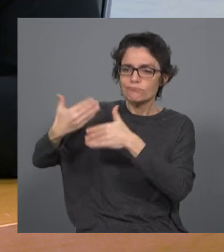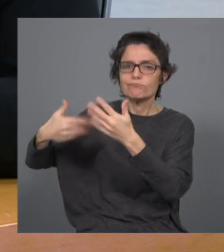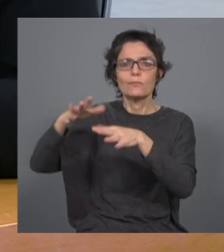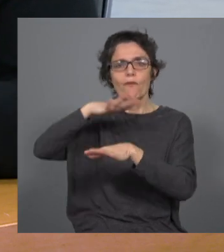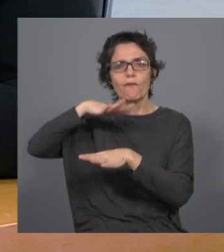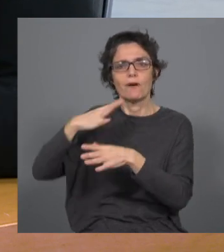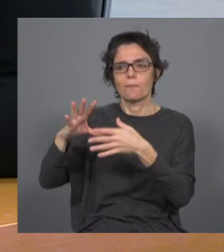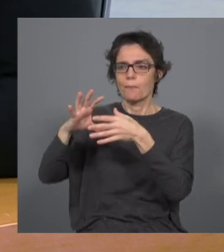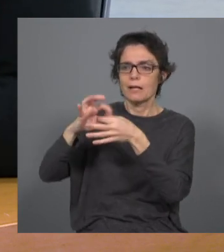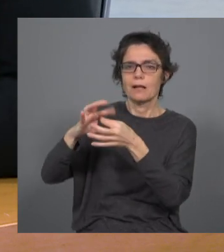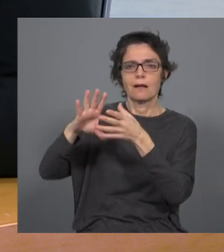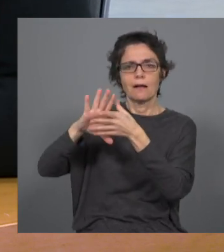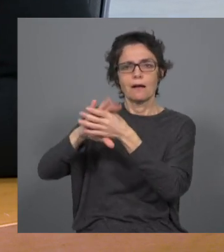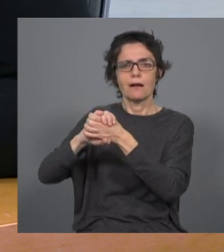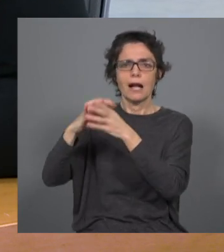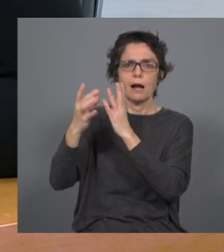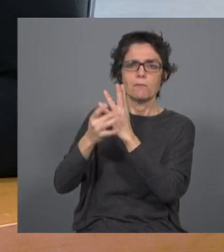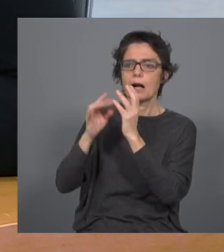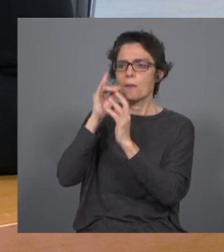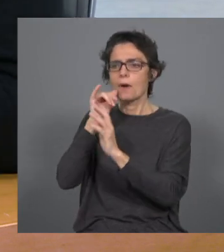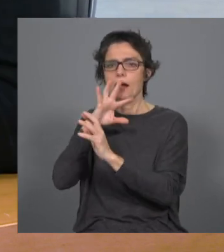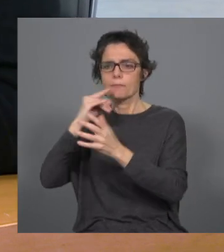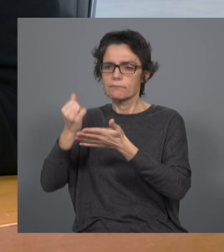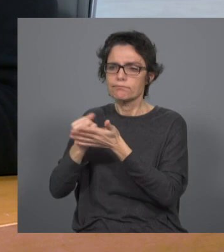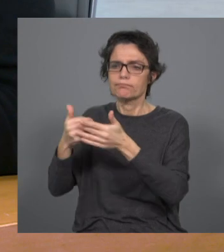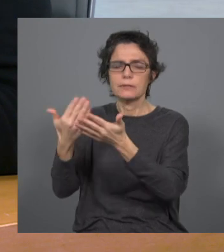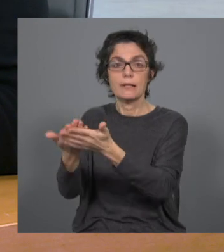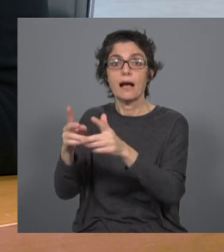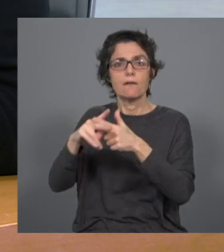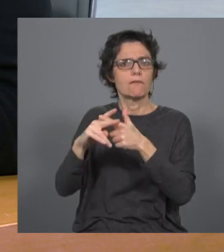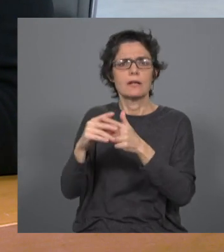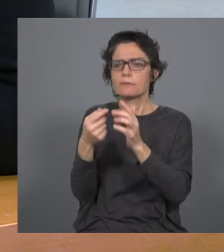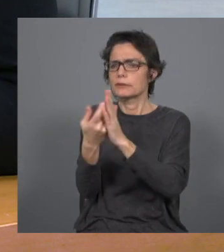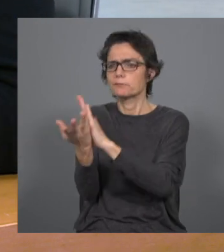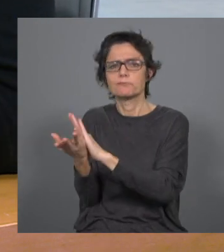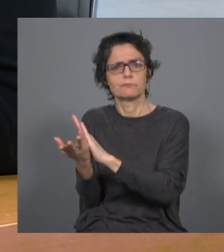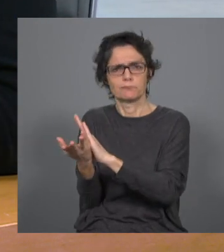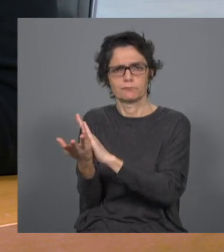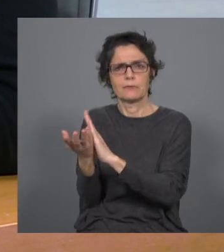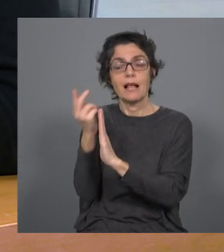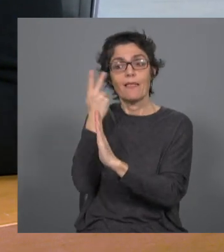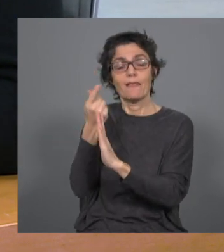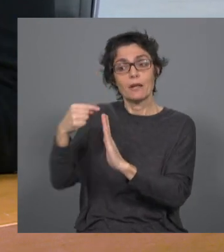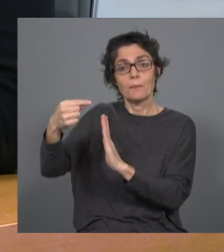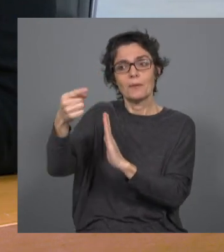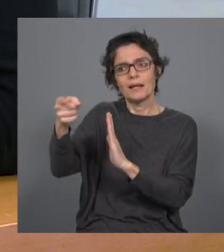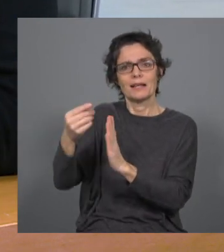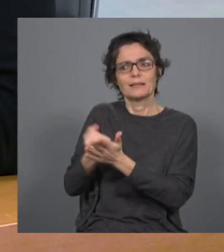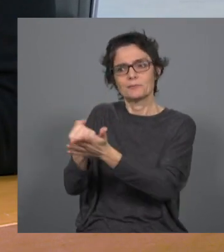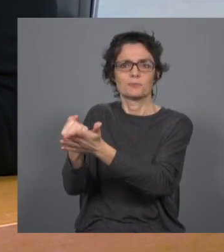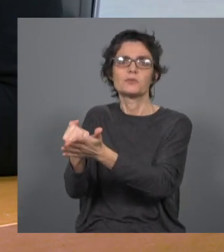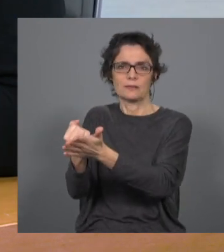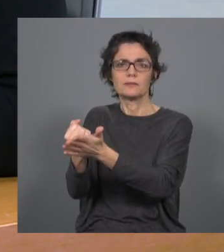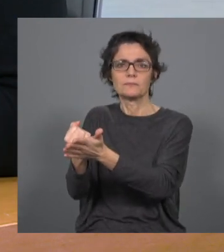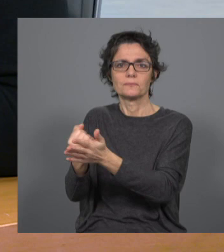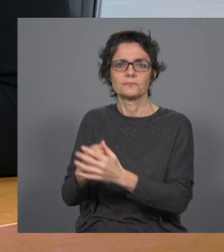pais e no fundo, fornecer ferramentas à própria família a vários níveis e nas várias dimensões que ajuda a família